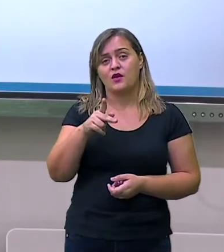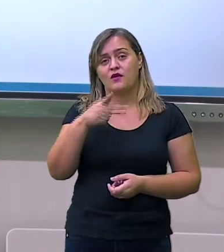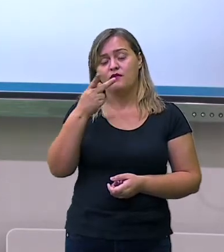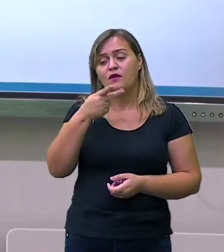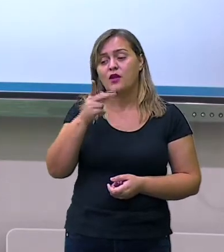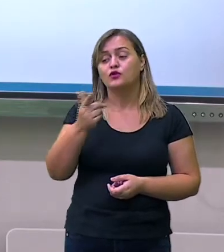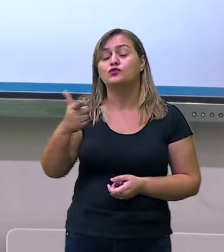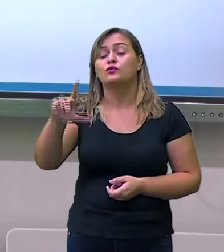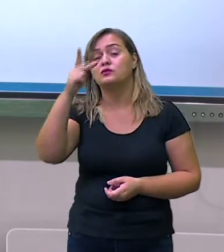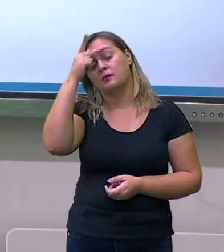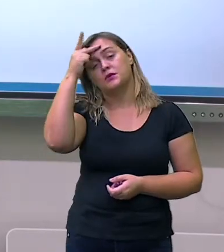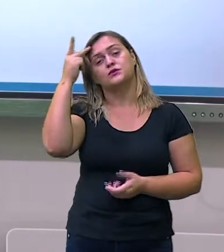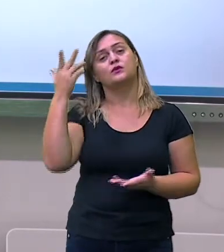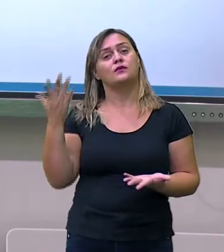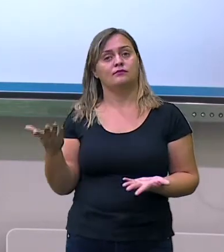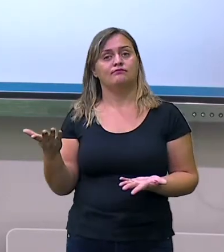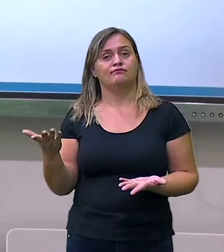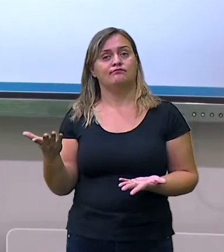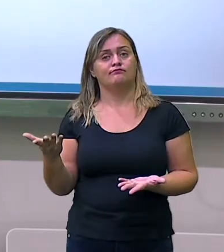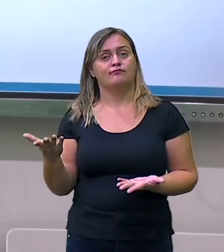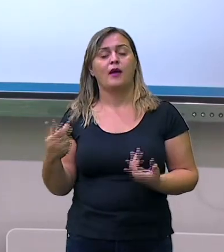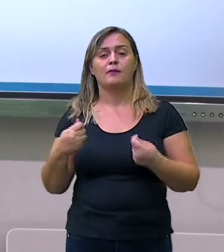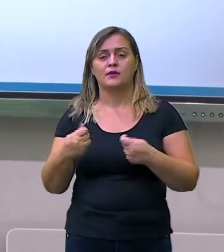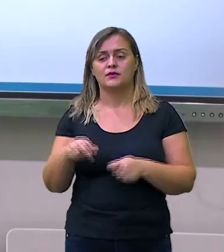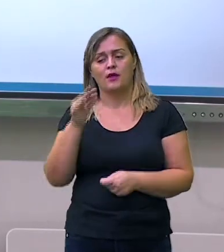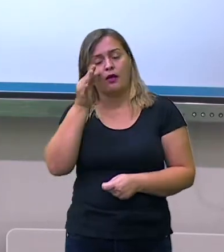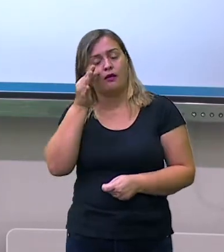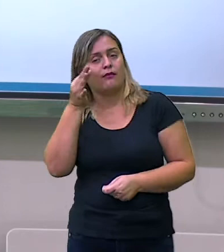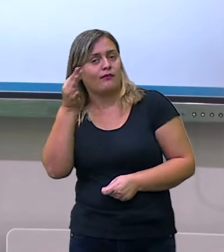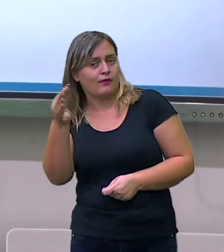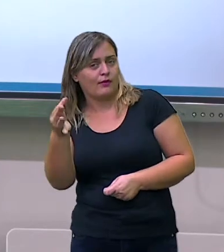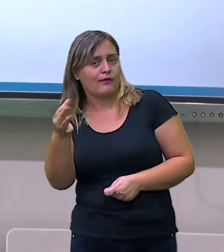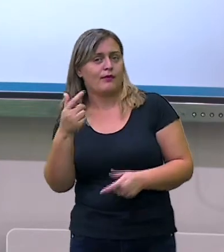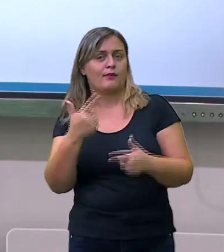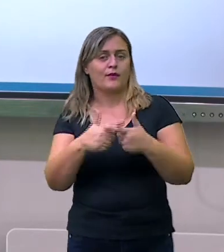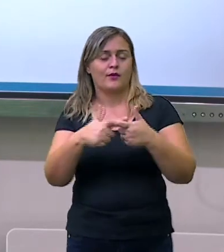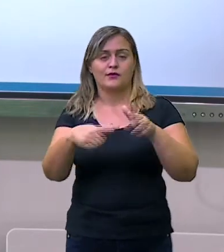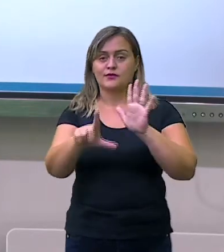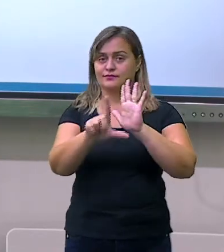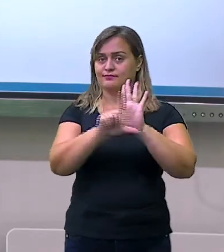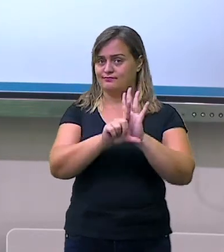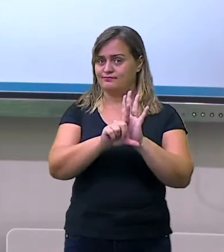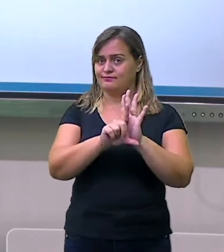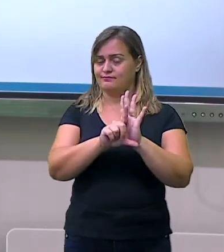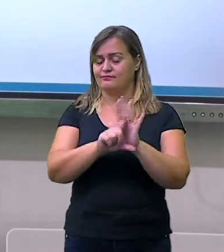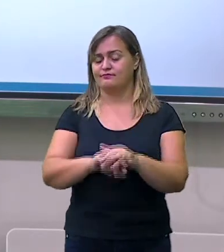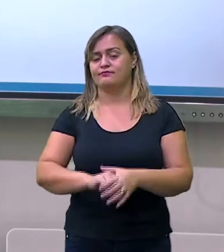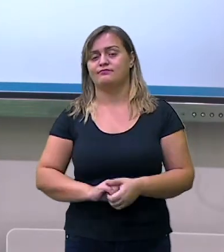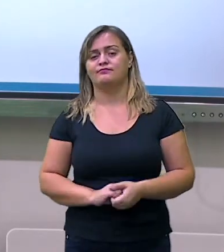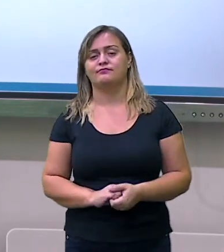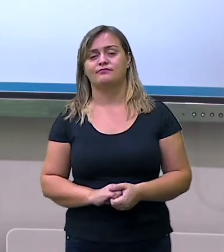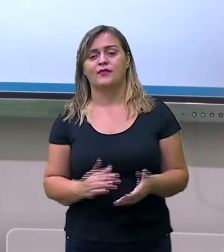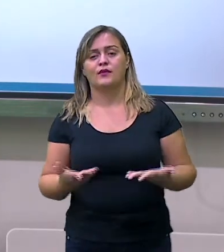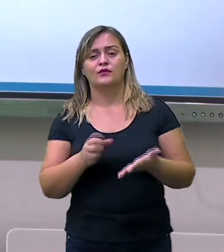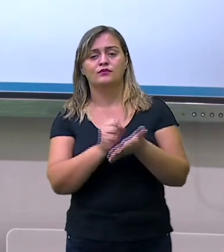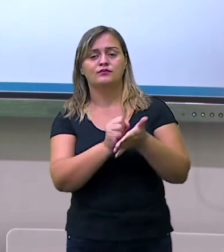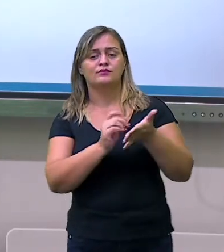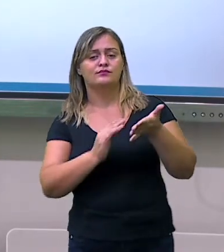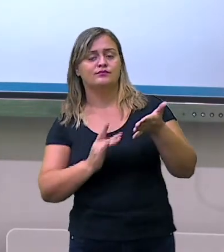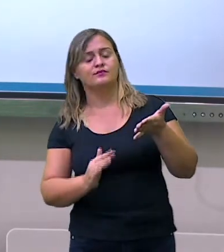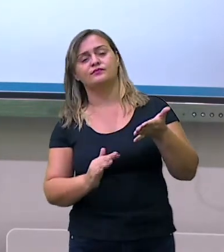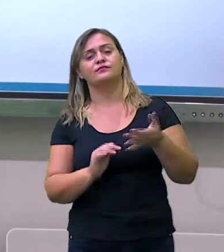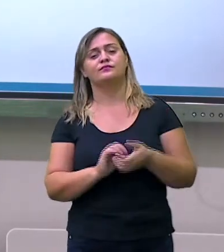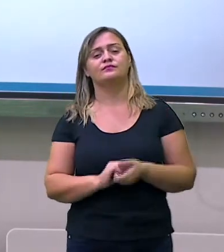não está amparado por lei. Já não é mais a minha liberdade, ok? Então vamos aqui para as nossas atividades